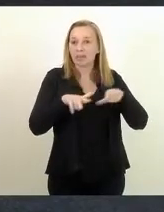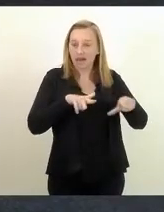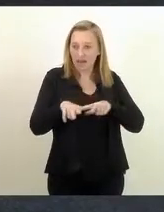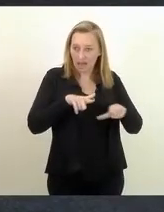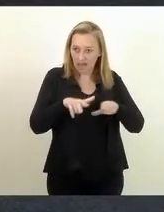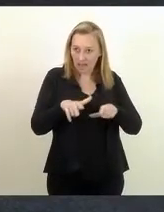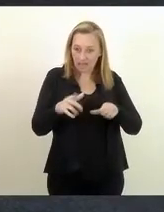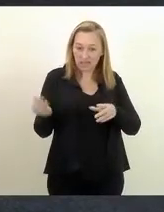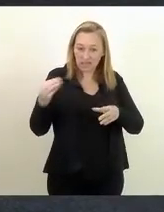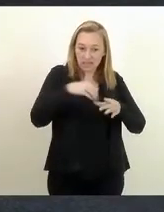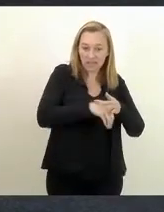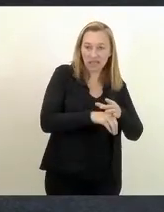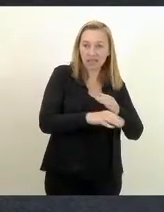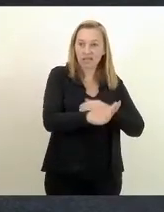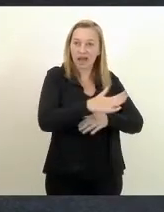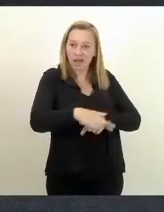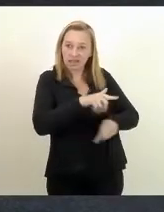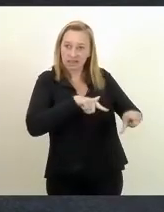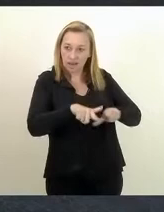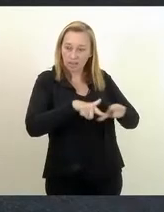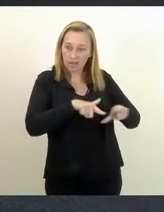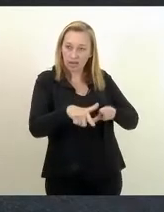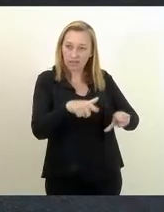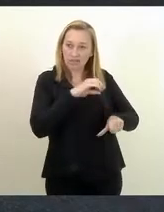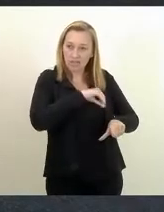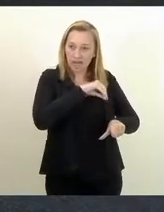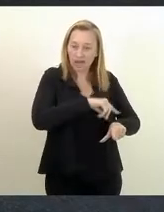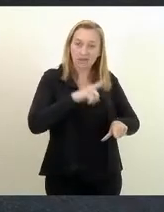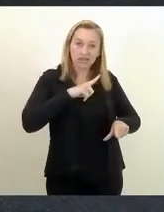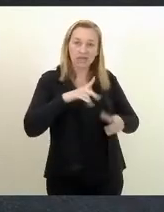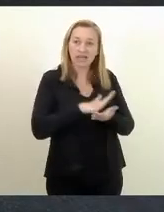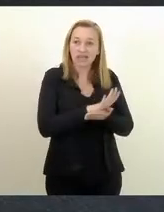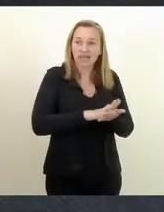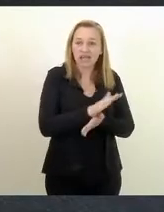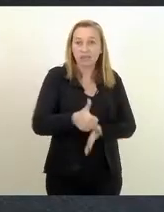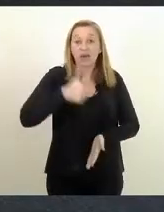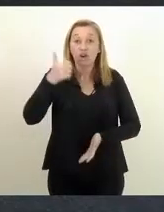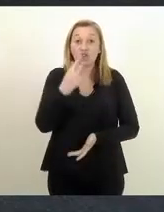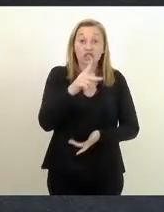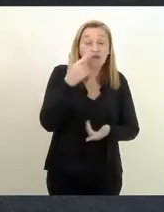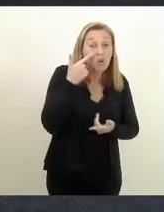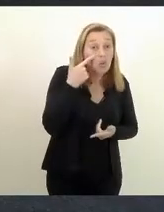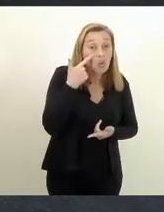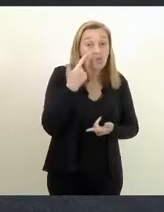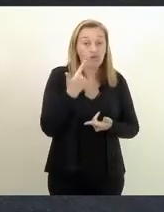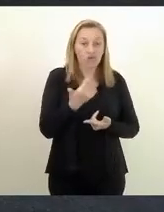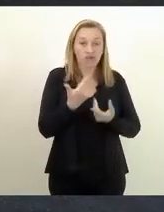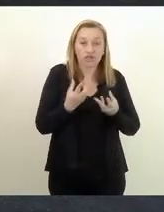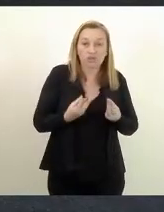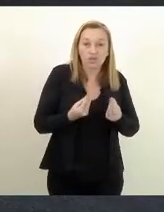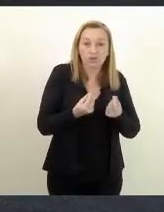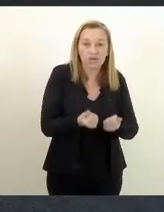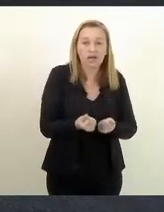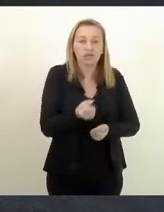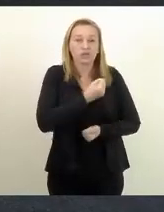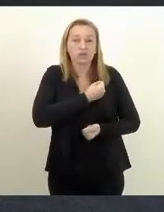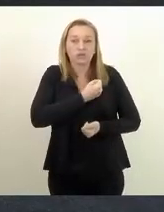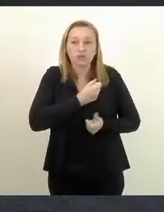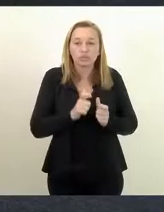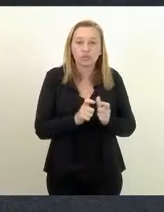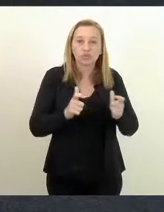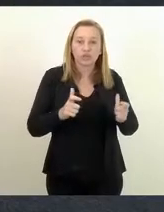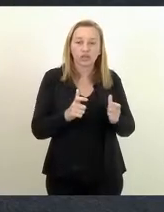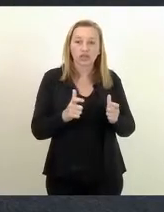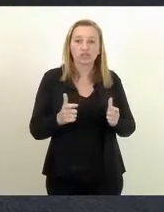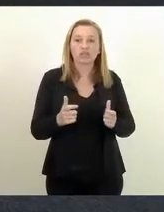inseridas no mercado de trabalho e nada melhor do que o seu olhar de permitir o aumento do número de postos de